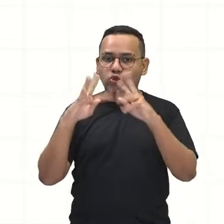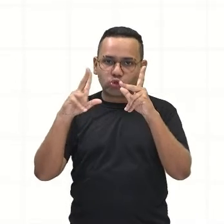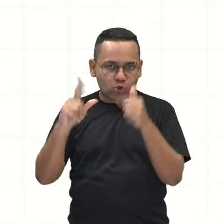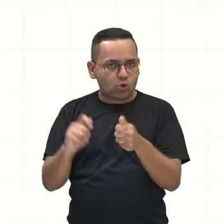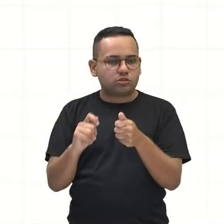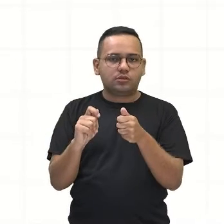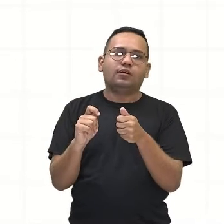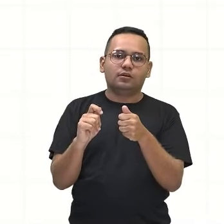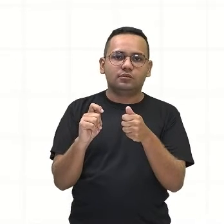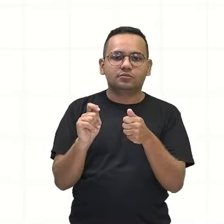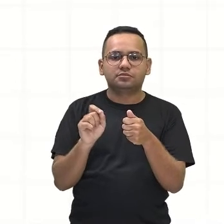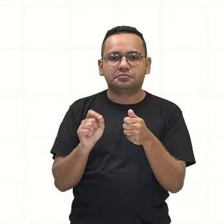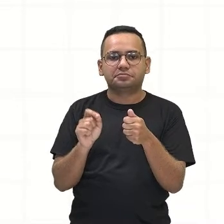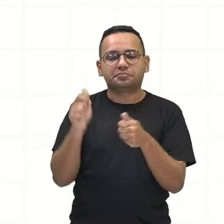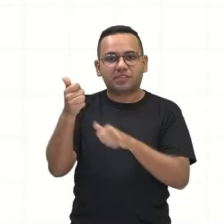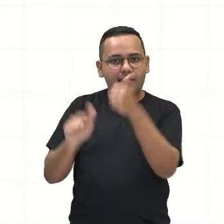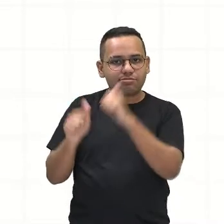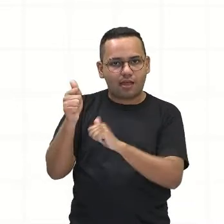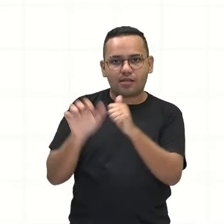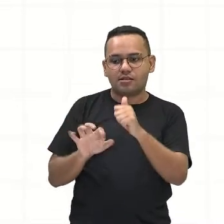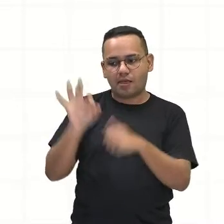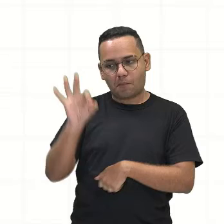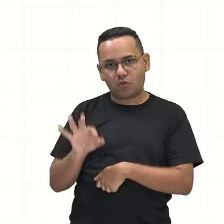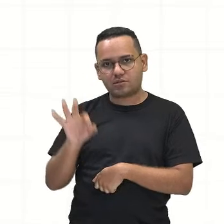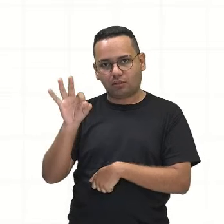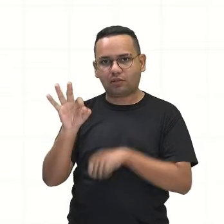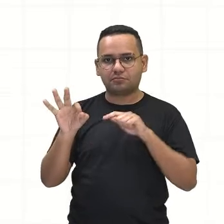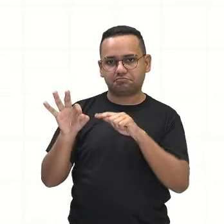É a porcentagem. O que é